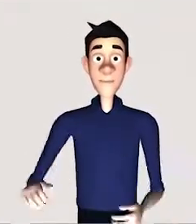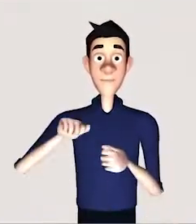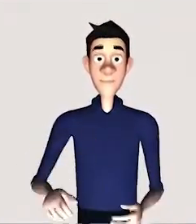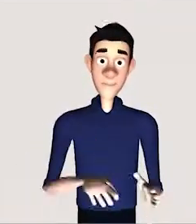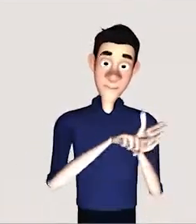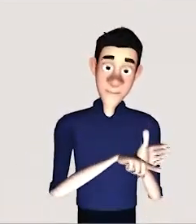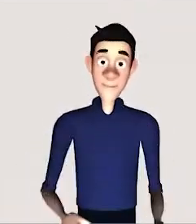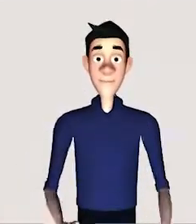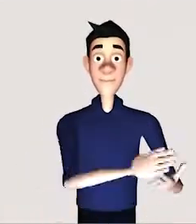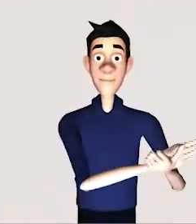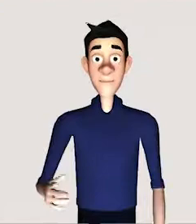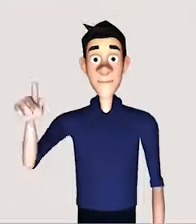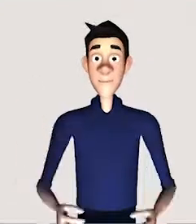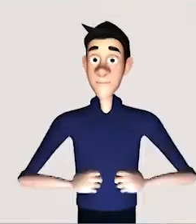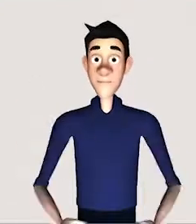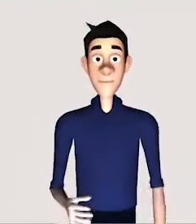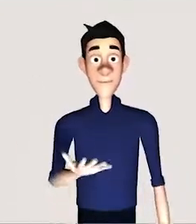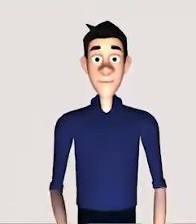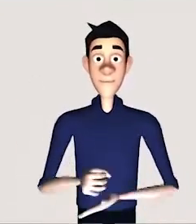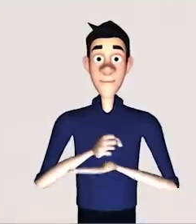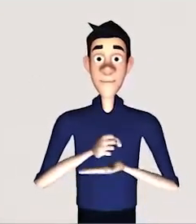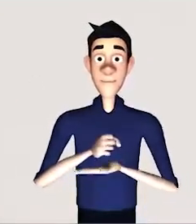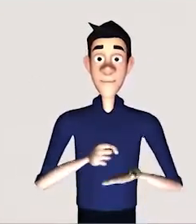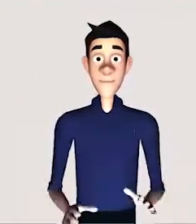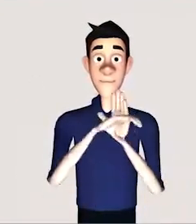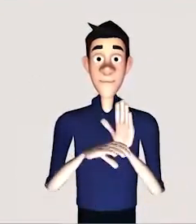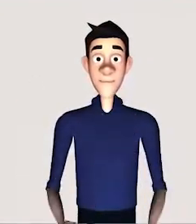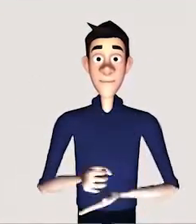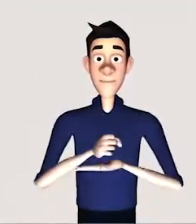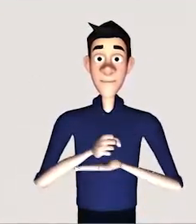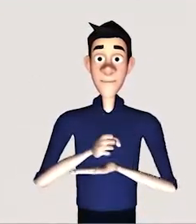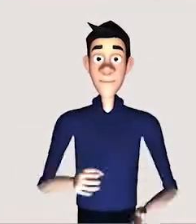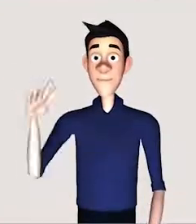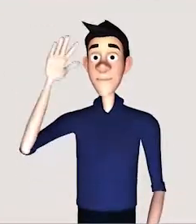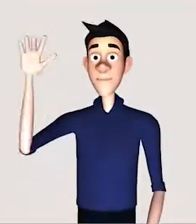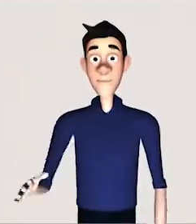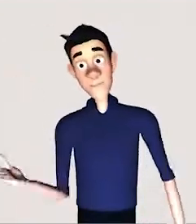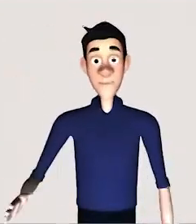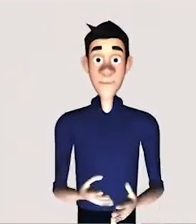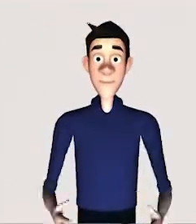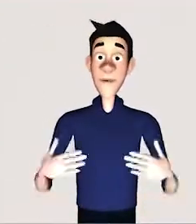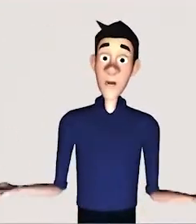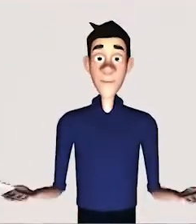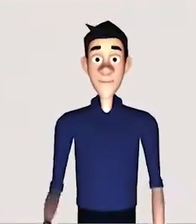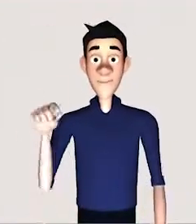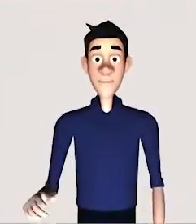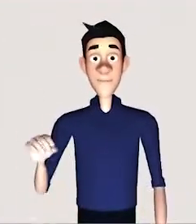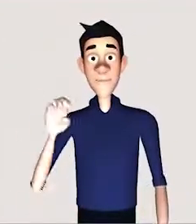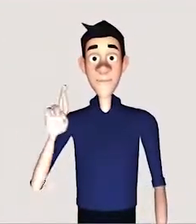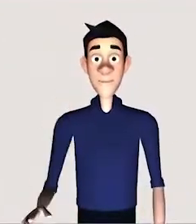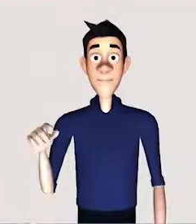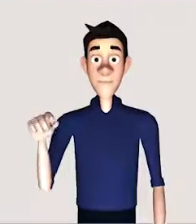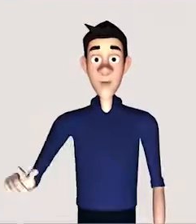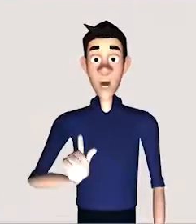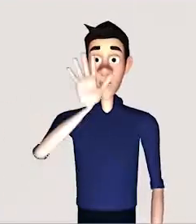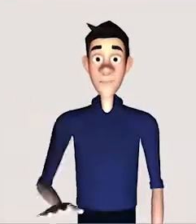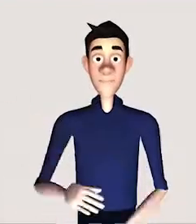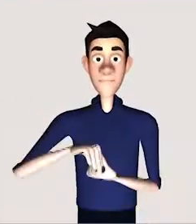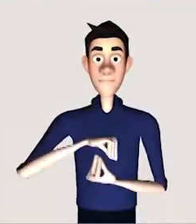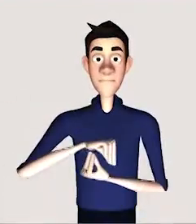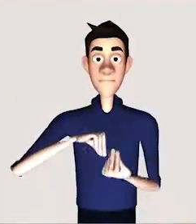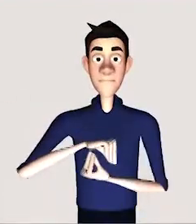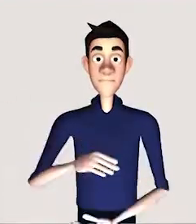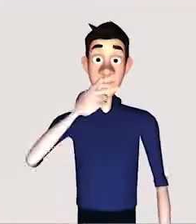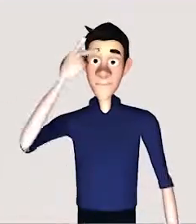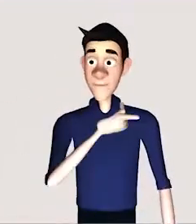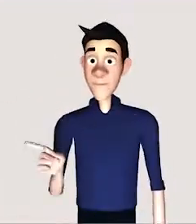dos museus, ela traz alguns elementos que podem dar uma luz a respeito disso, para você pensar qual é realmente o problema e o que é que eu quero transformar, o que é que eu